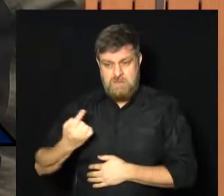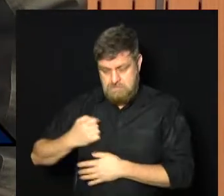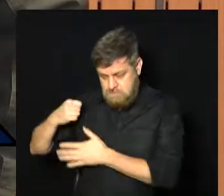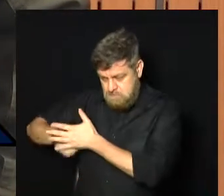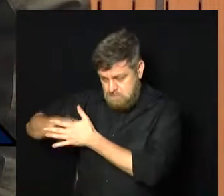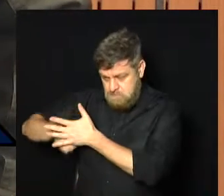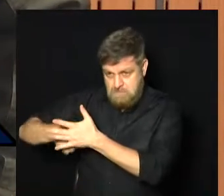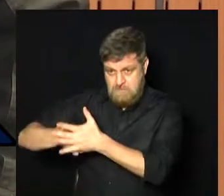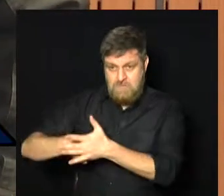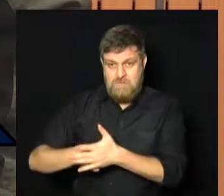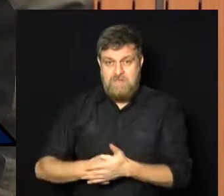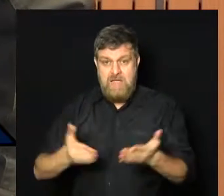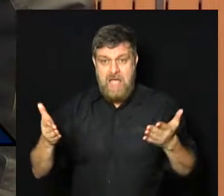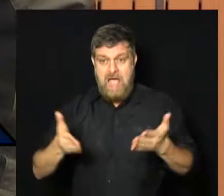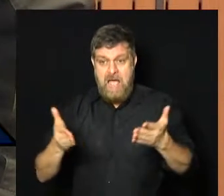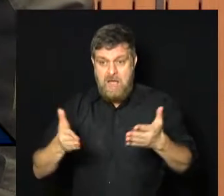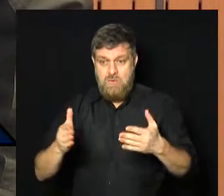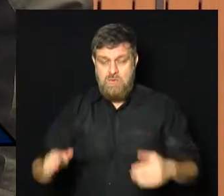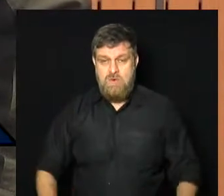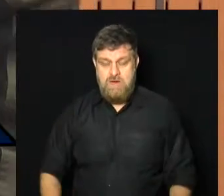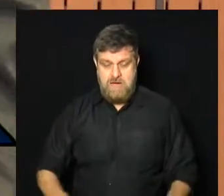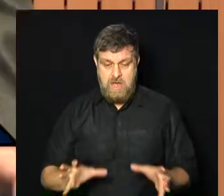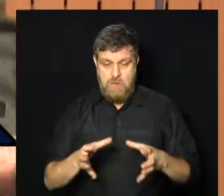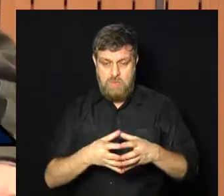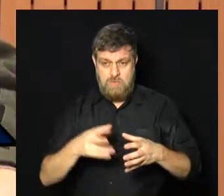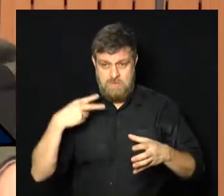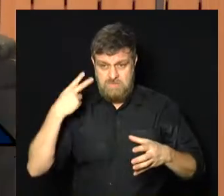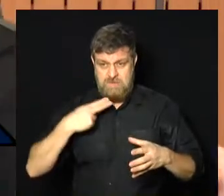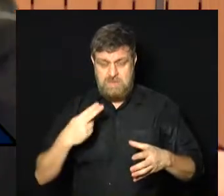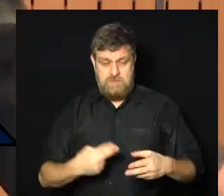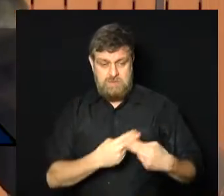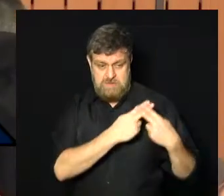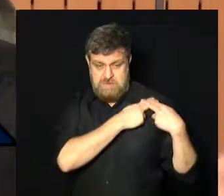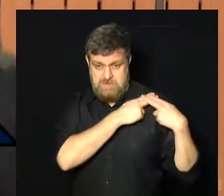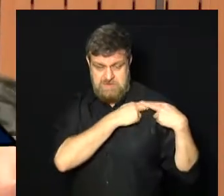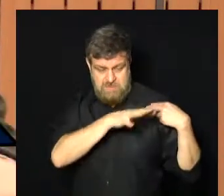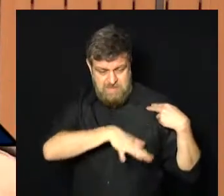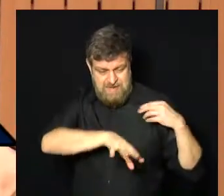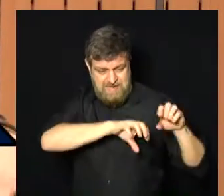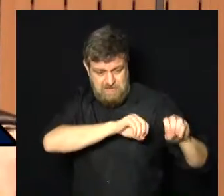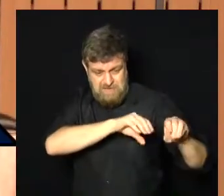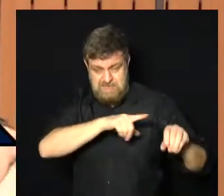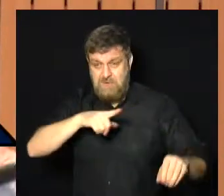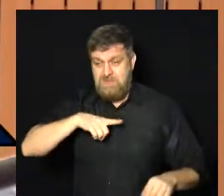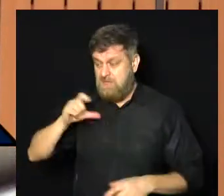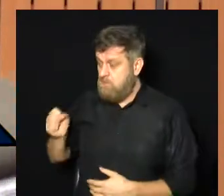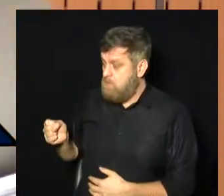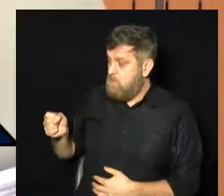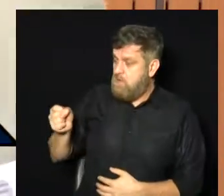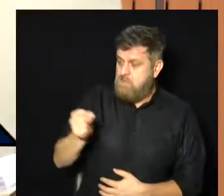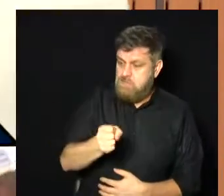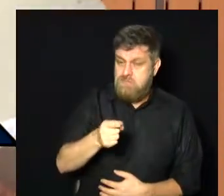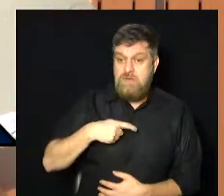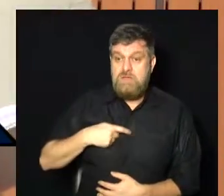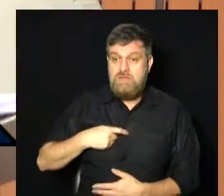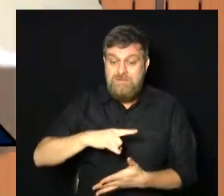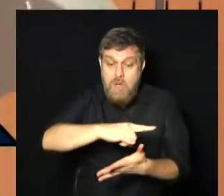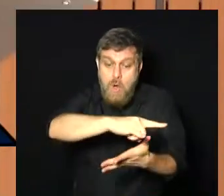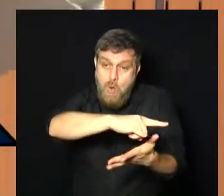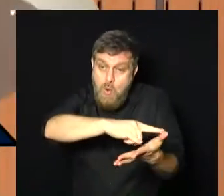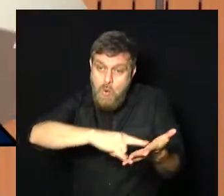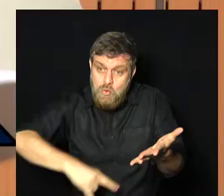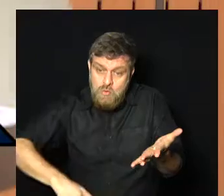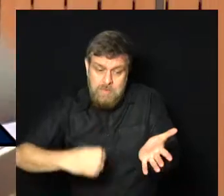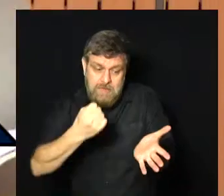recebemos a comissão aqui representada, que trouxe aqui um documento que já foi protocolado aqui